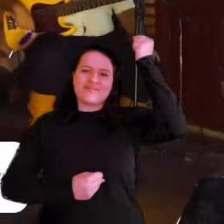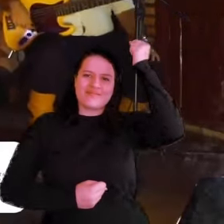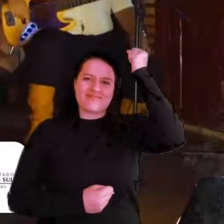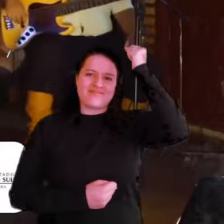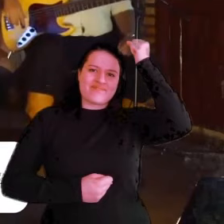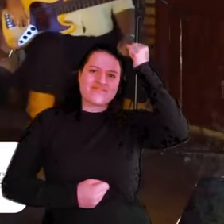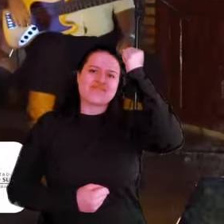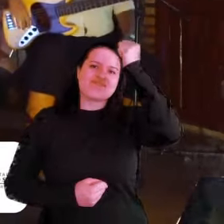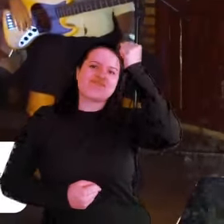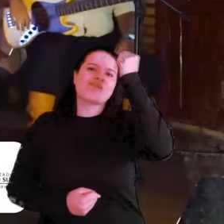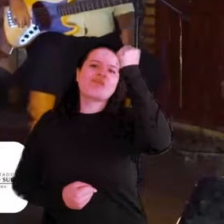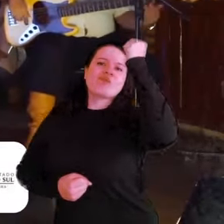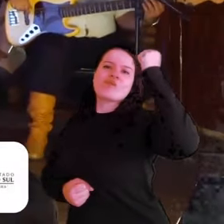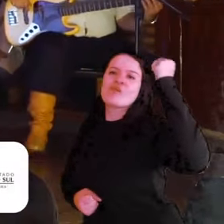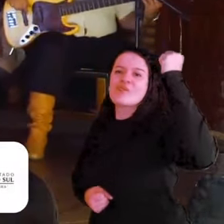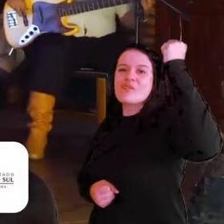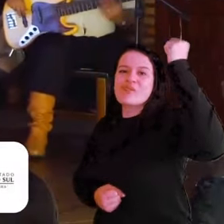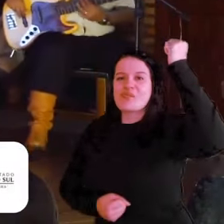vem